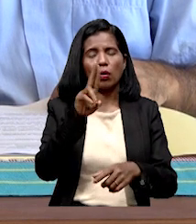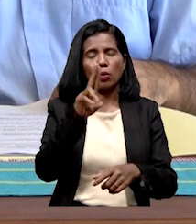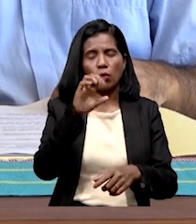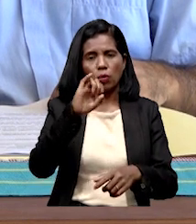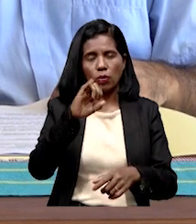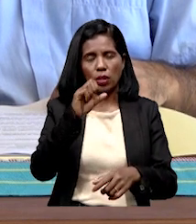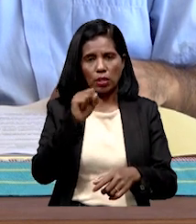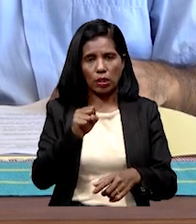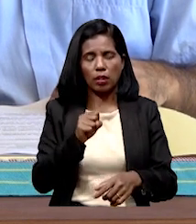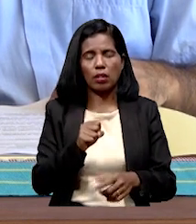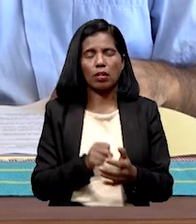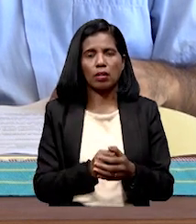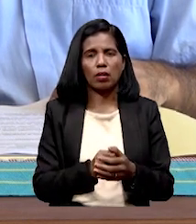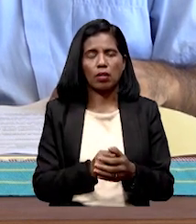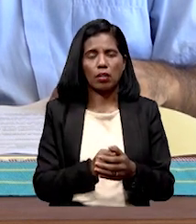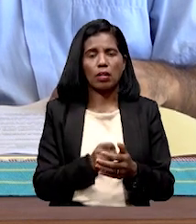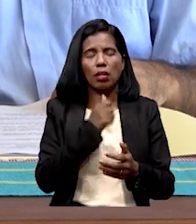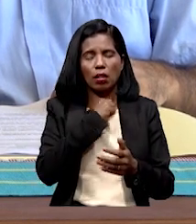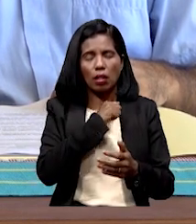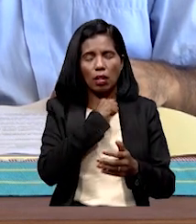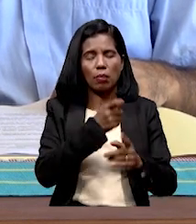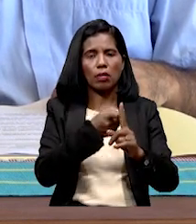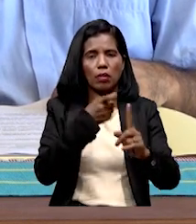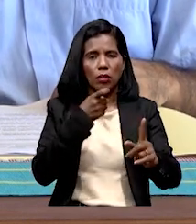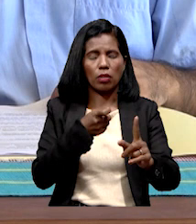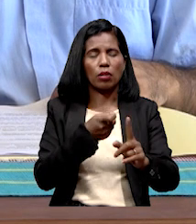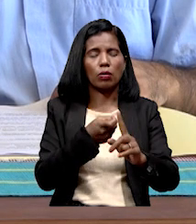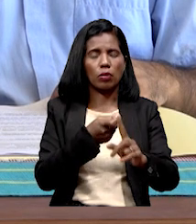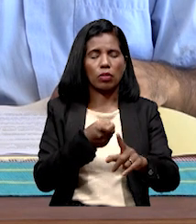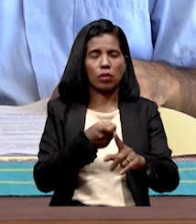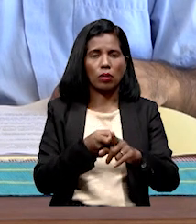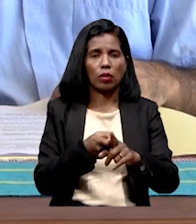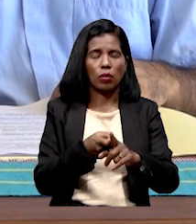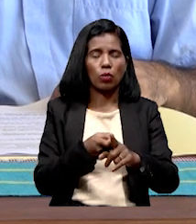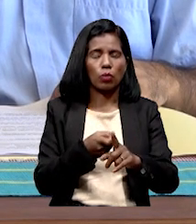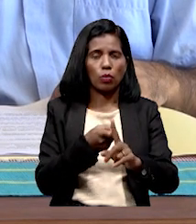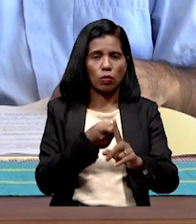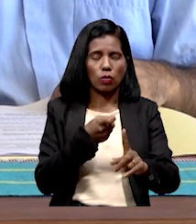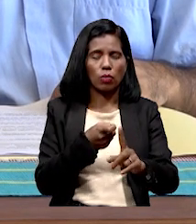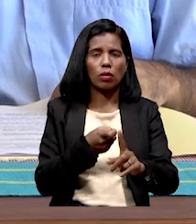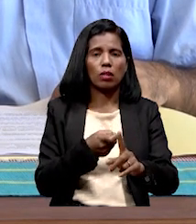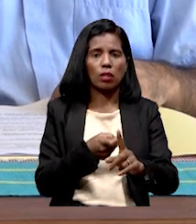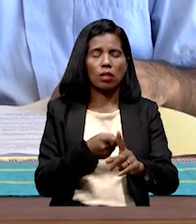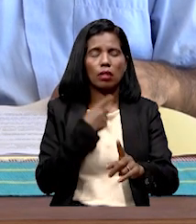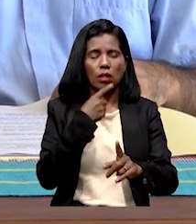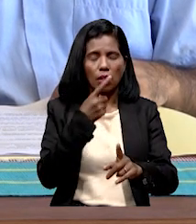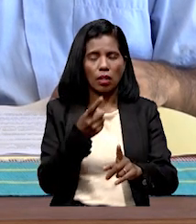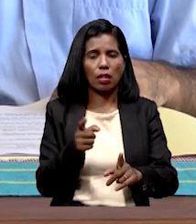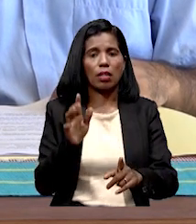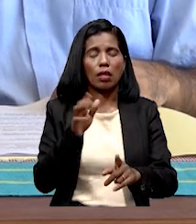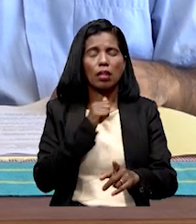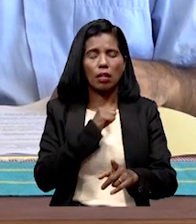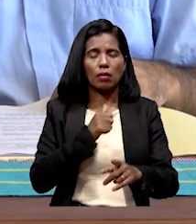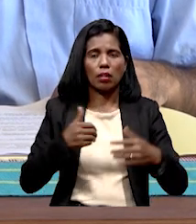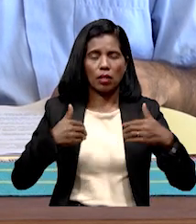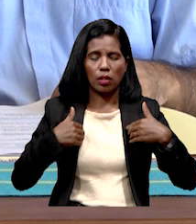Tagle, prefeito da Congregação para a Evangelização dos Povos, encoraja nia a tua